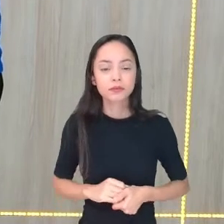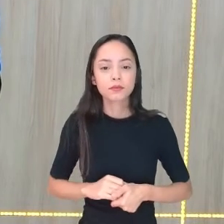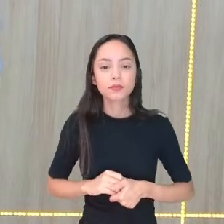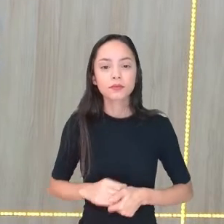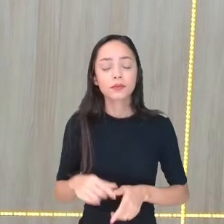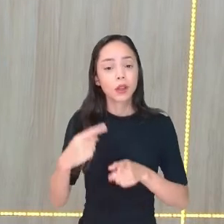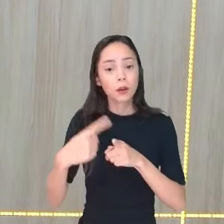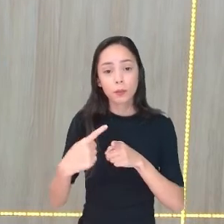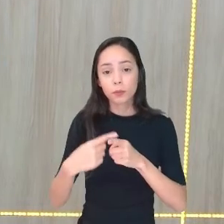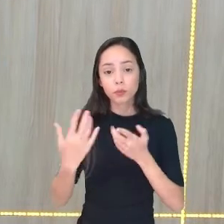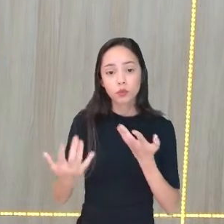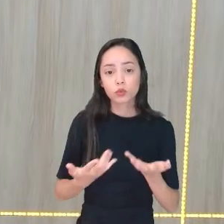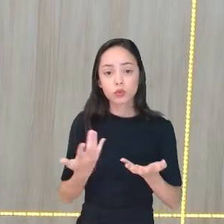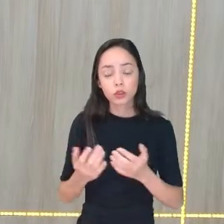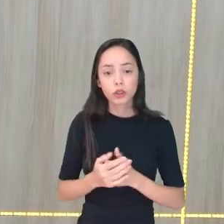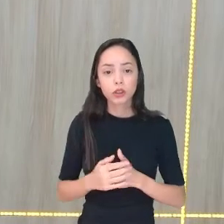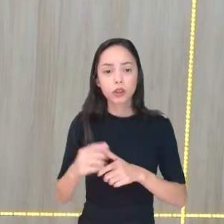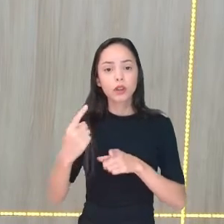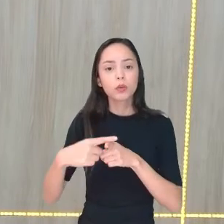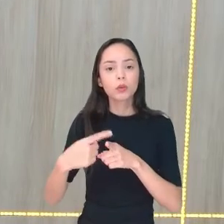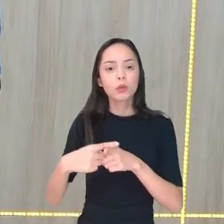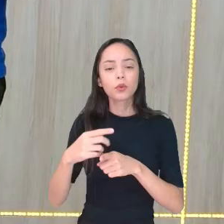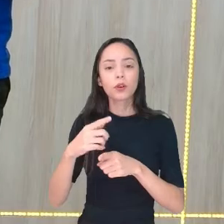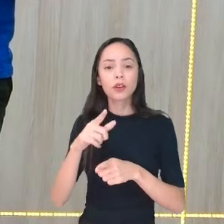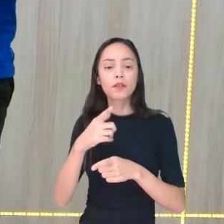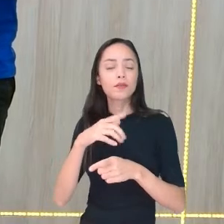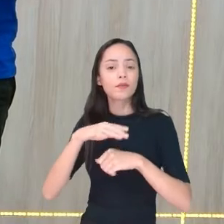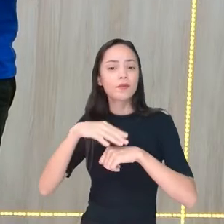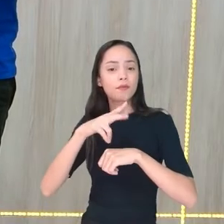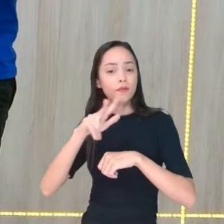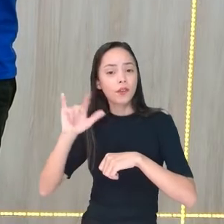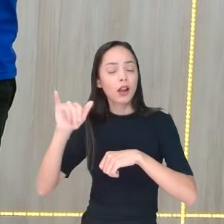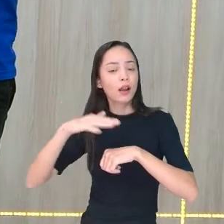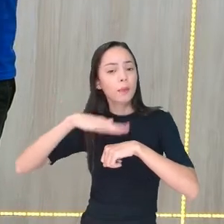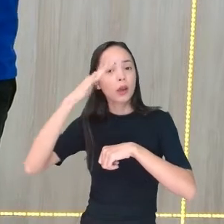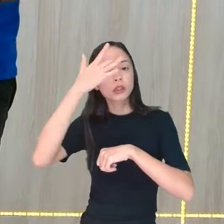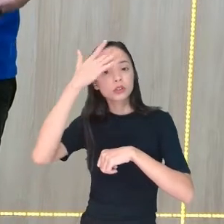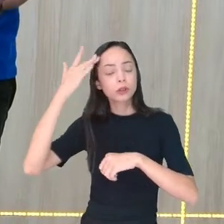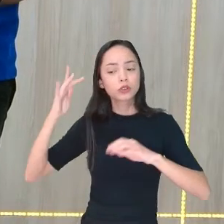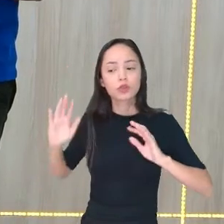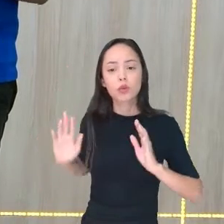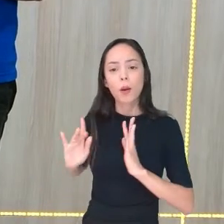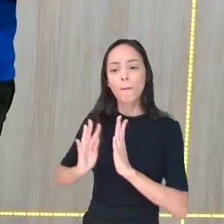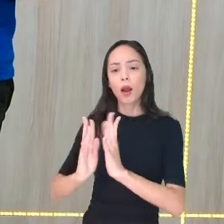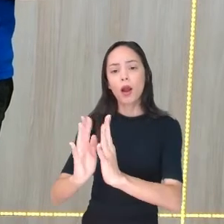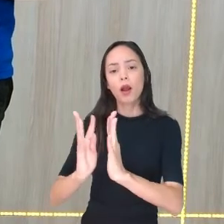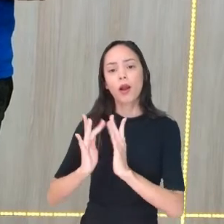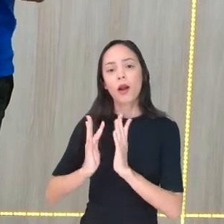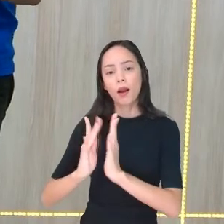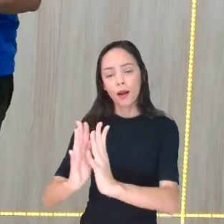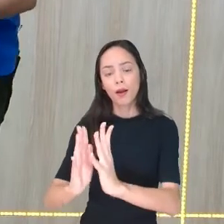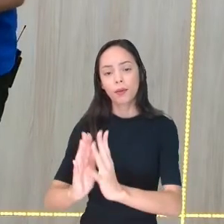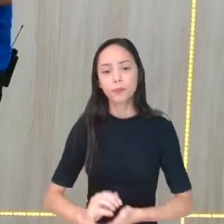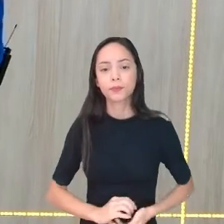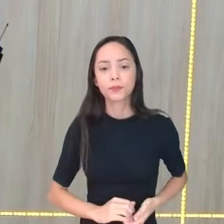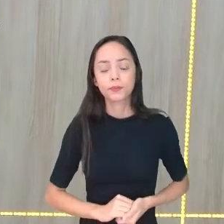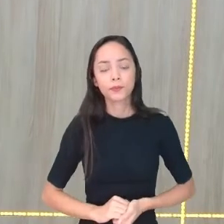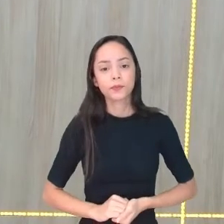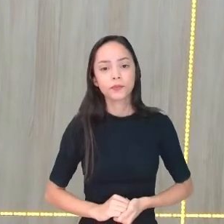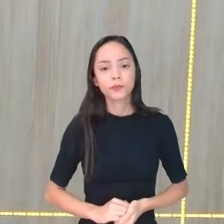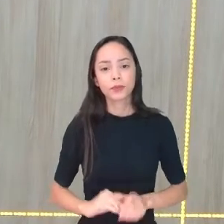Justamente porque vai haver vão transitar mais pessoas ali. Então, tem uma visibilidade maior, ok?